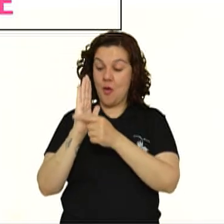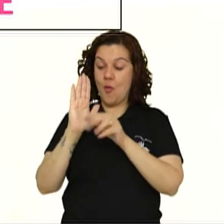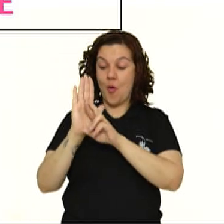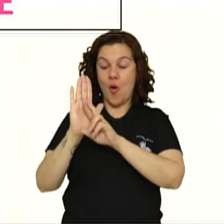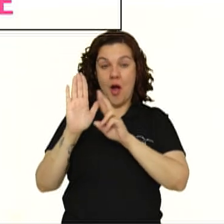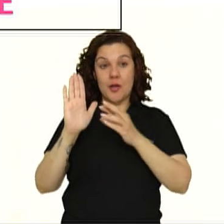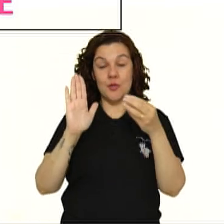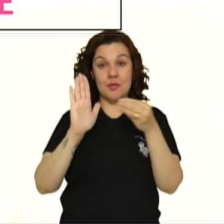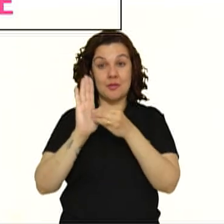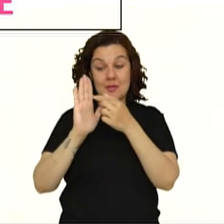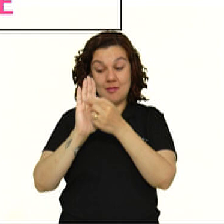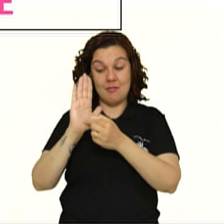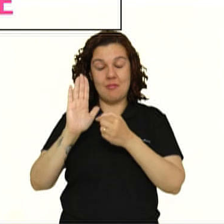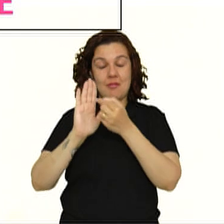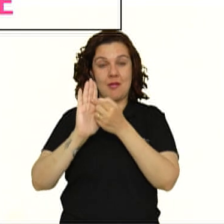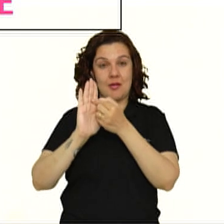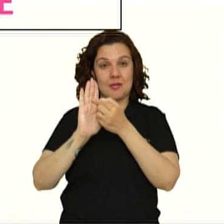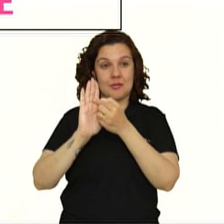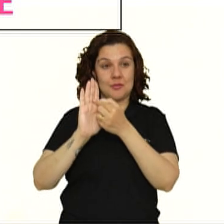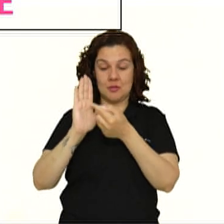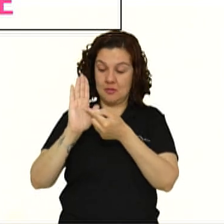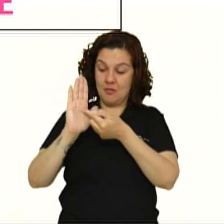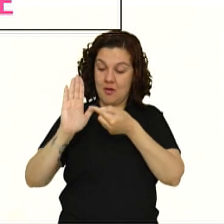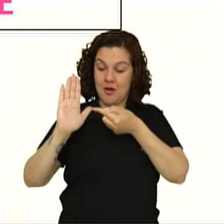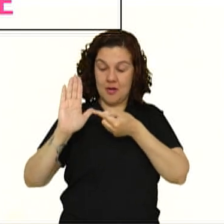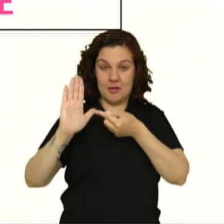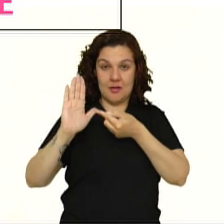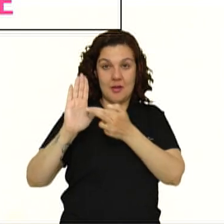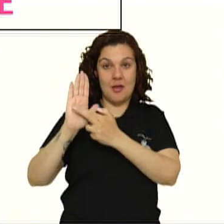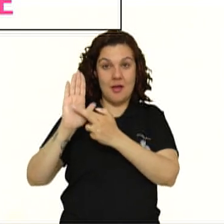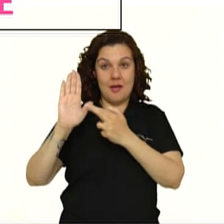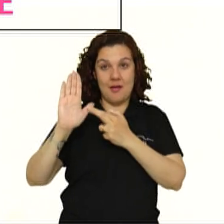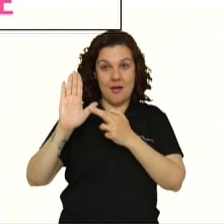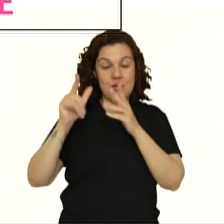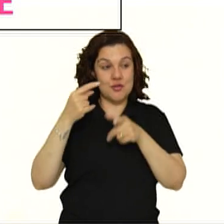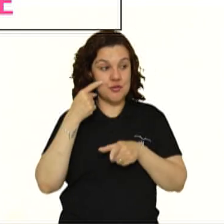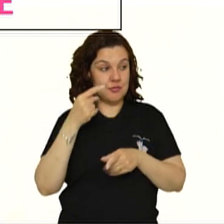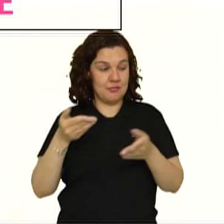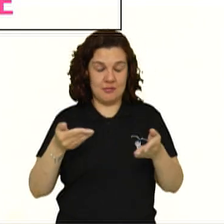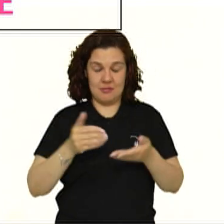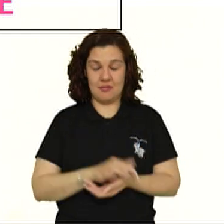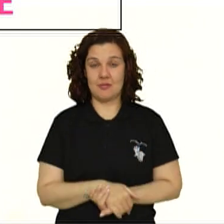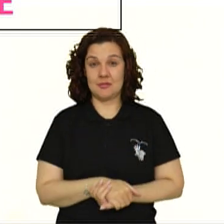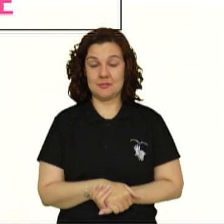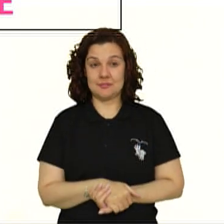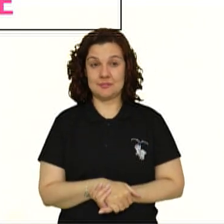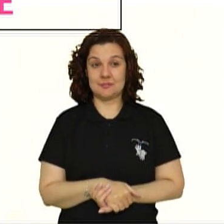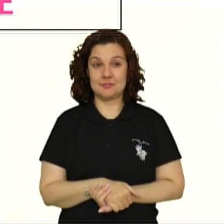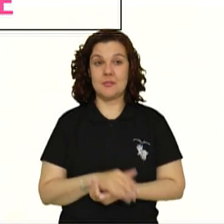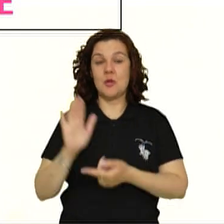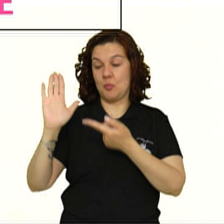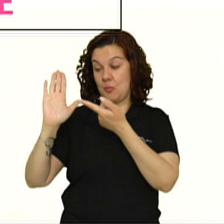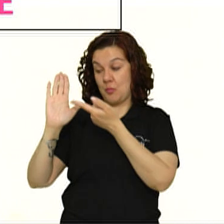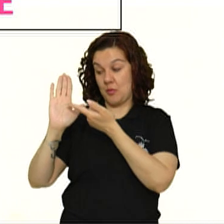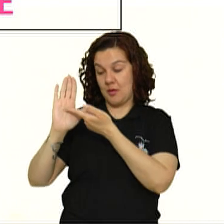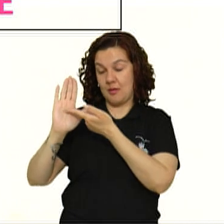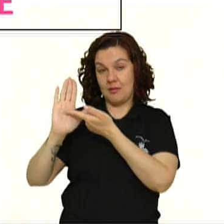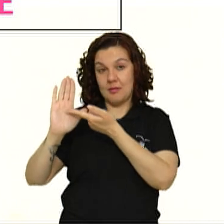do círculo inscrito. Círculo dentro foi a tabela que resumo que nós vimos agora. E ele vai do ponto